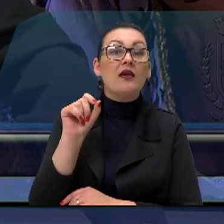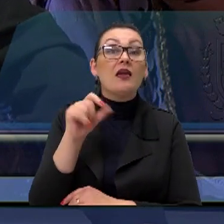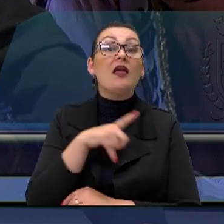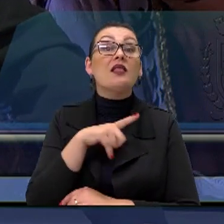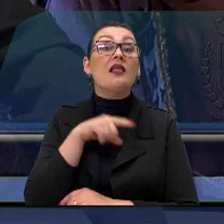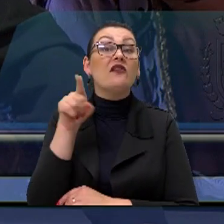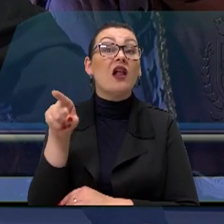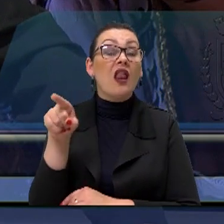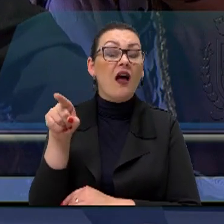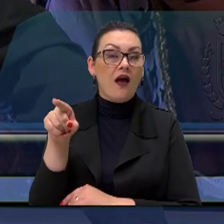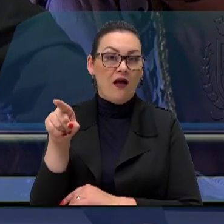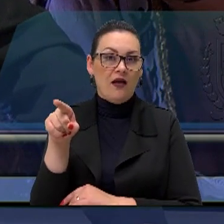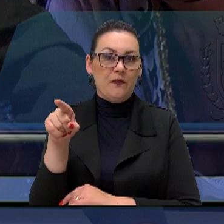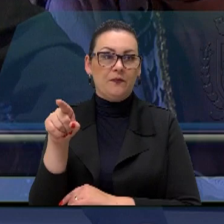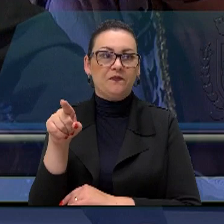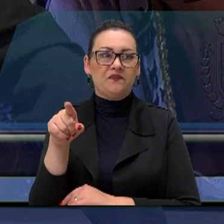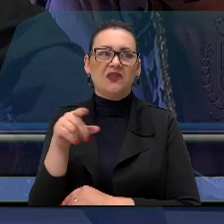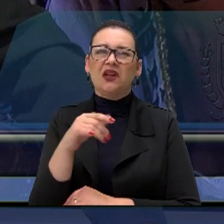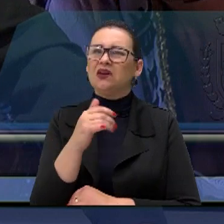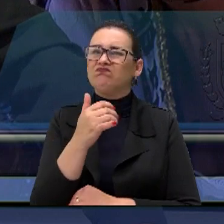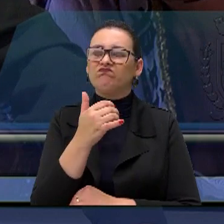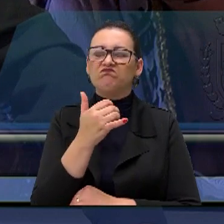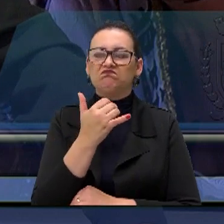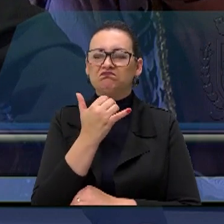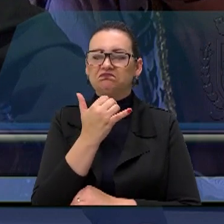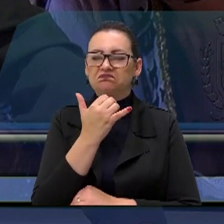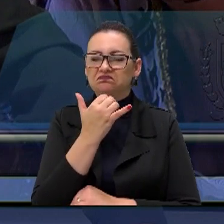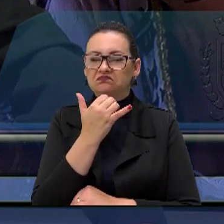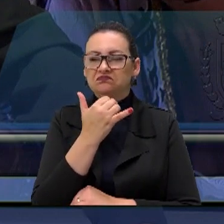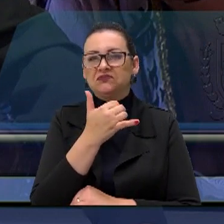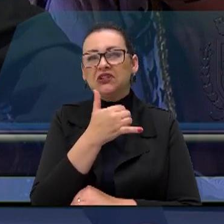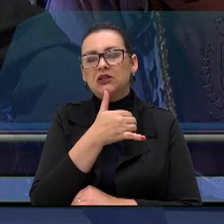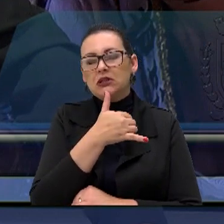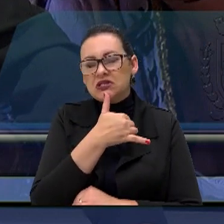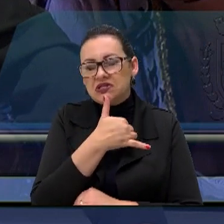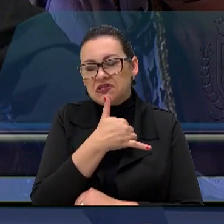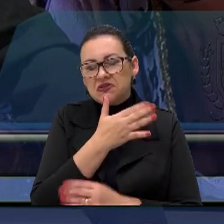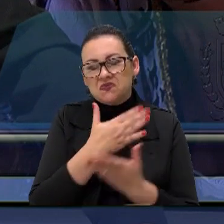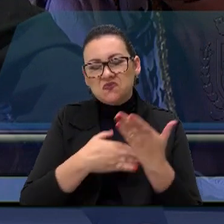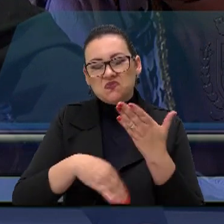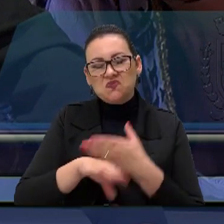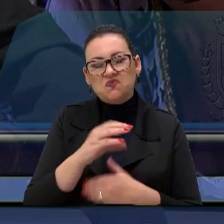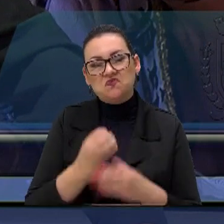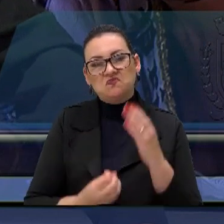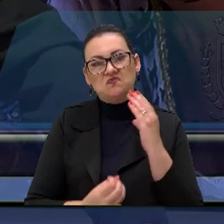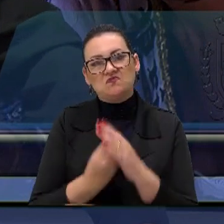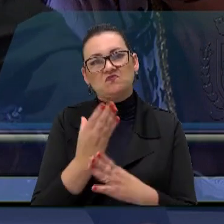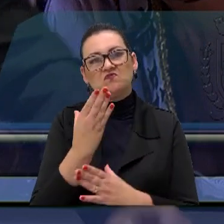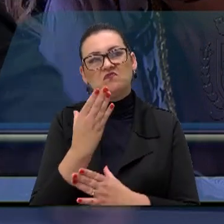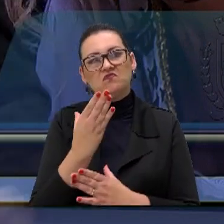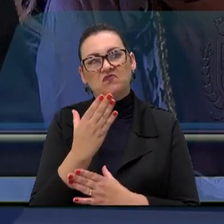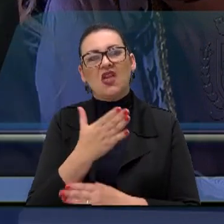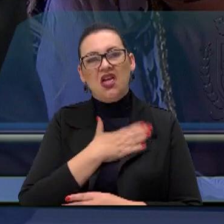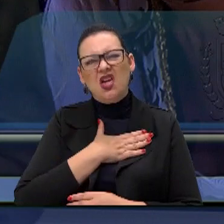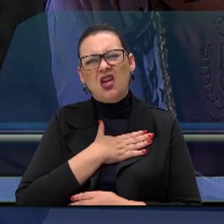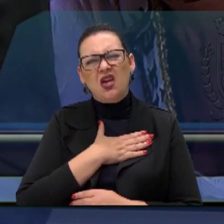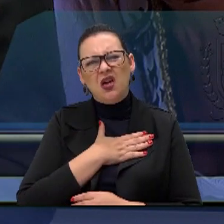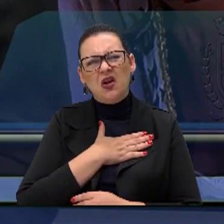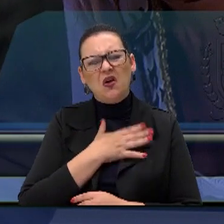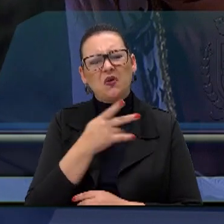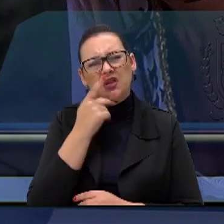lá. Eu fico muito triste que tudo isso aconteça. Eu ia, Licério,